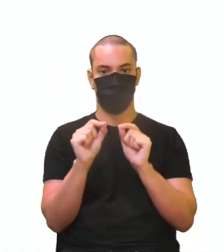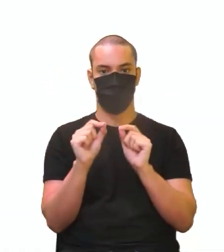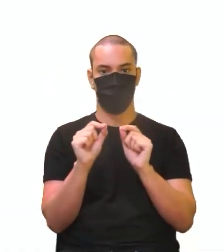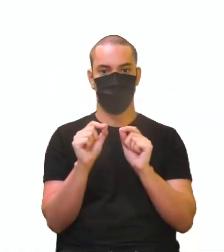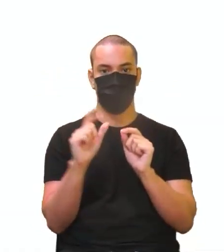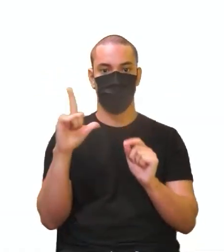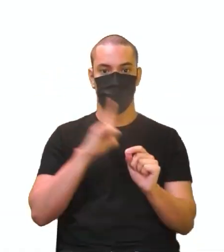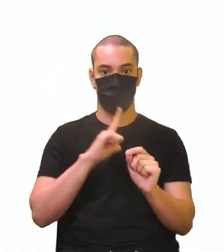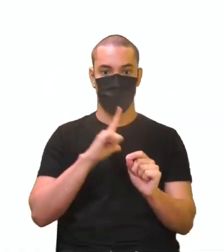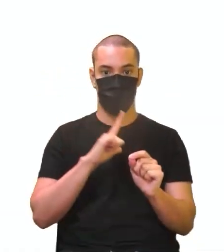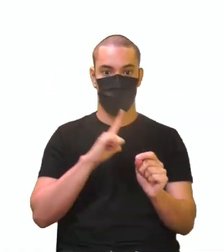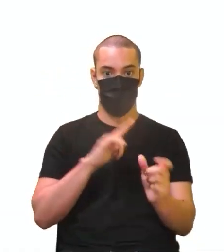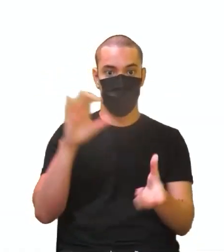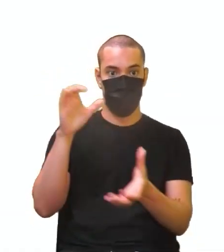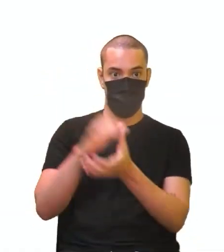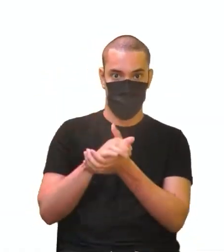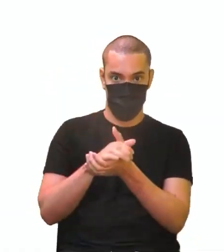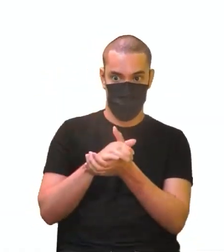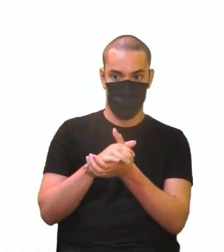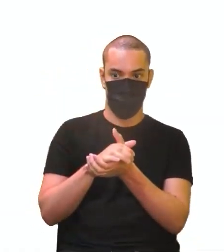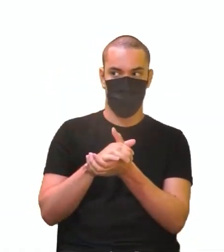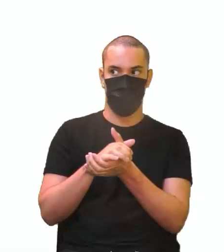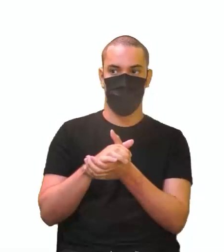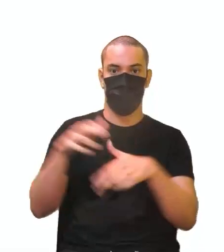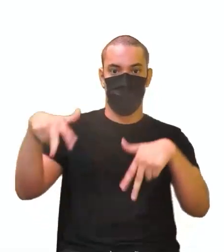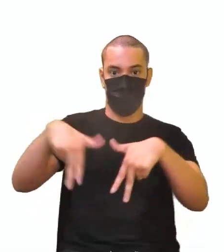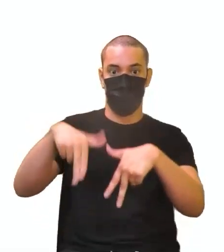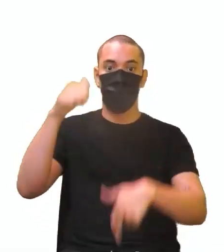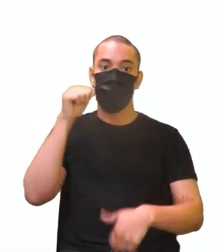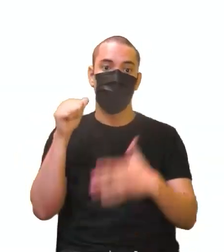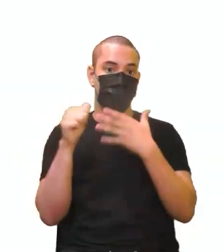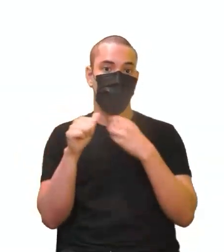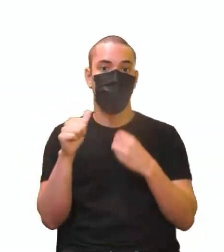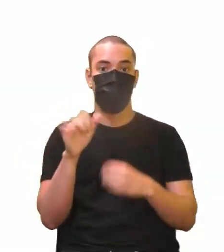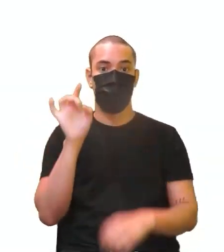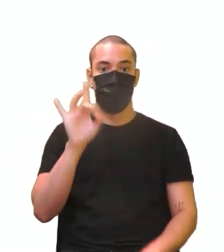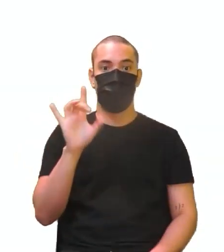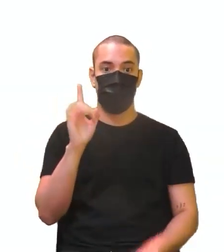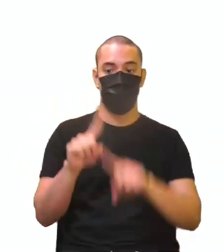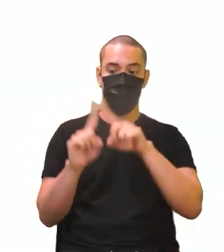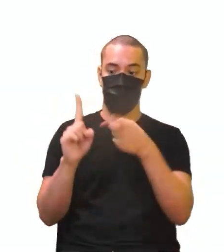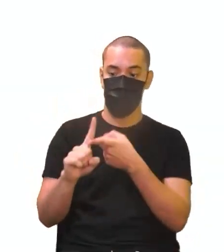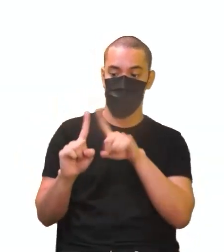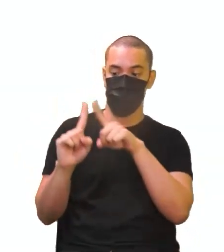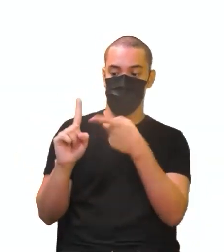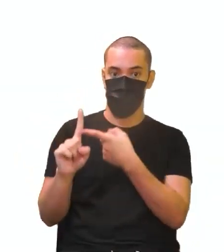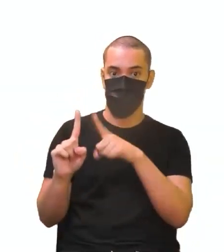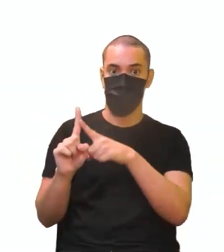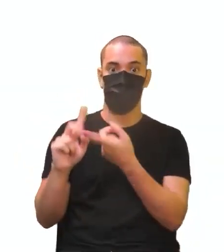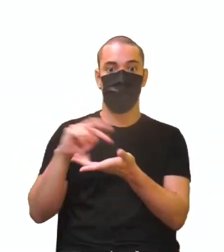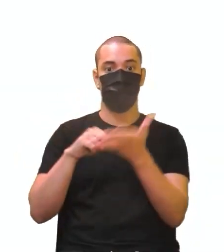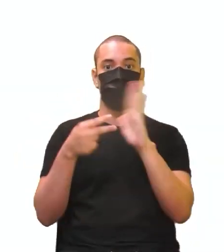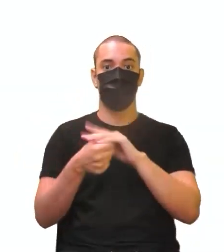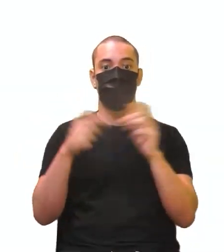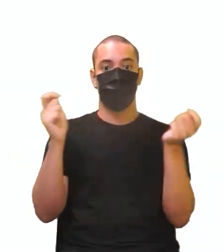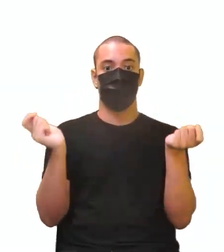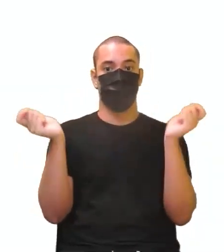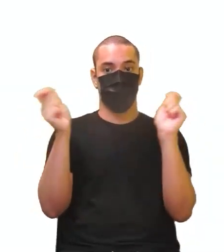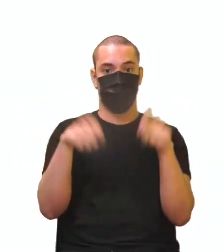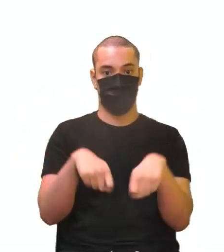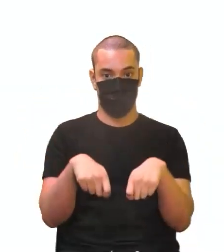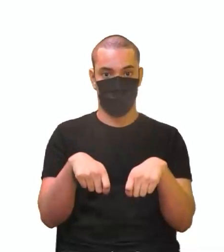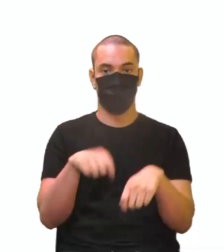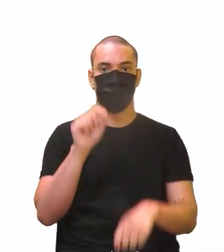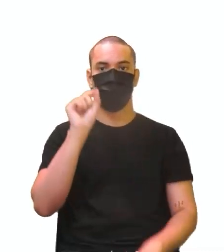de um casal, né, terem em cada gestação a possibilidade de ser